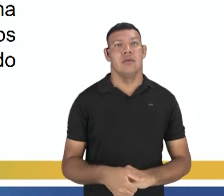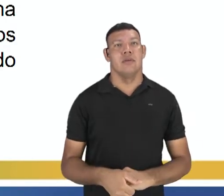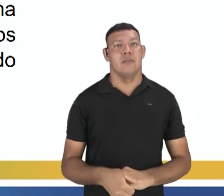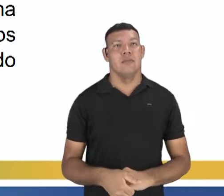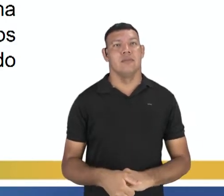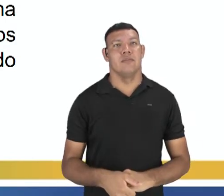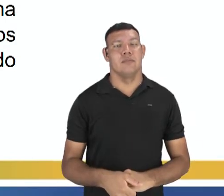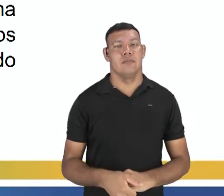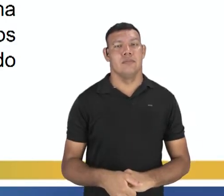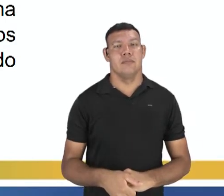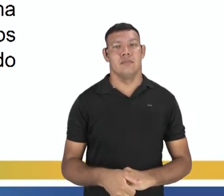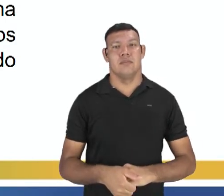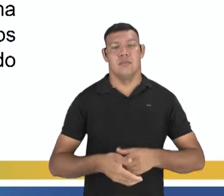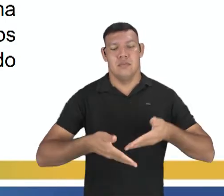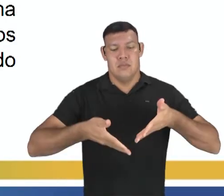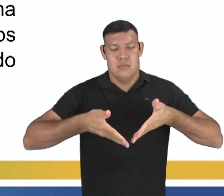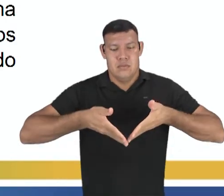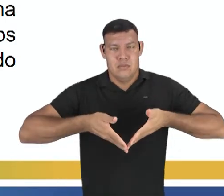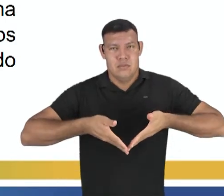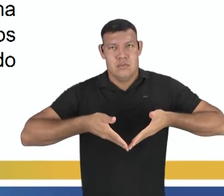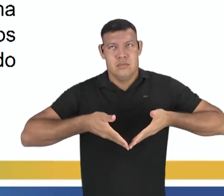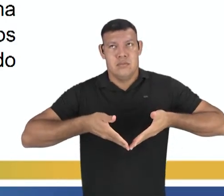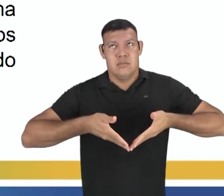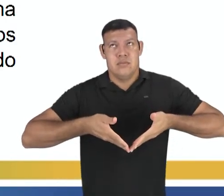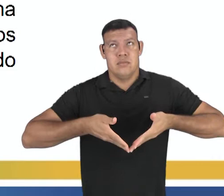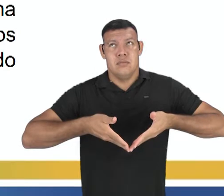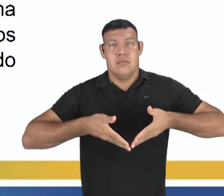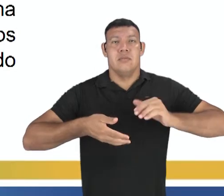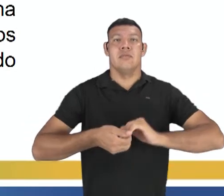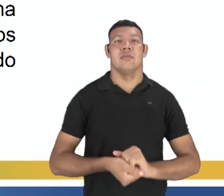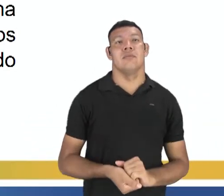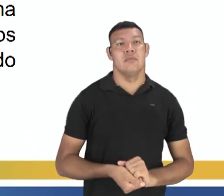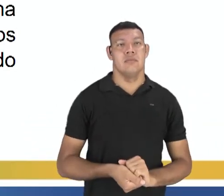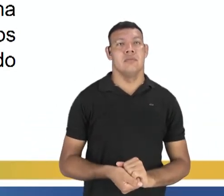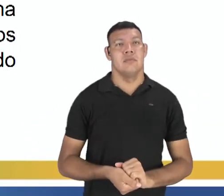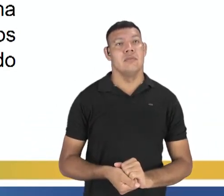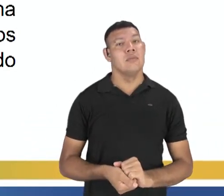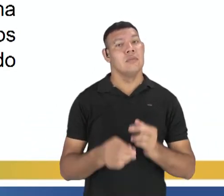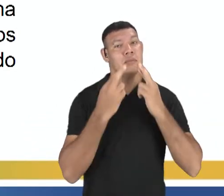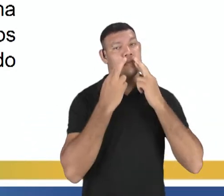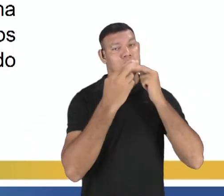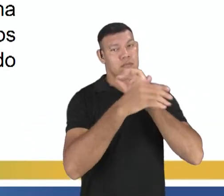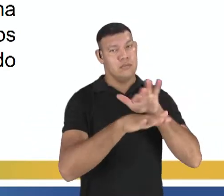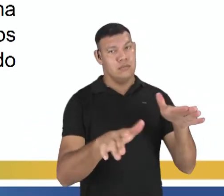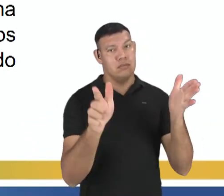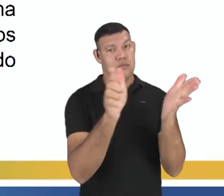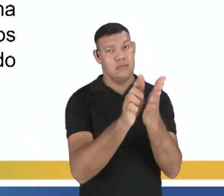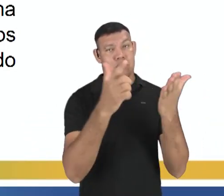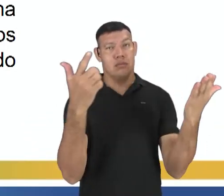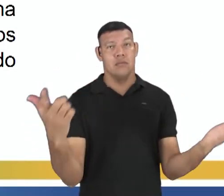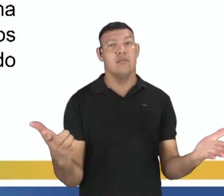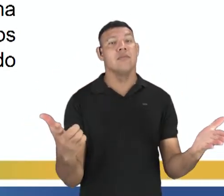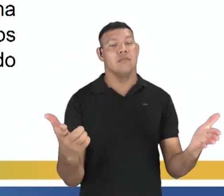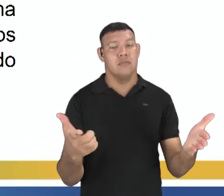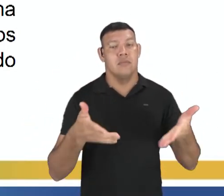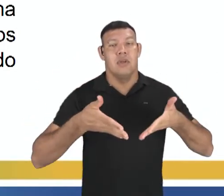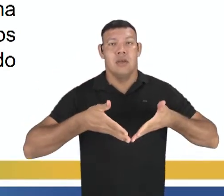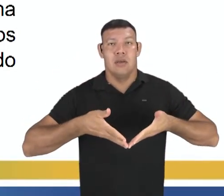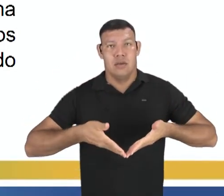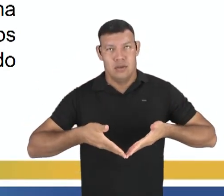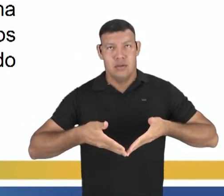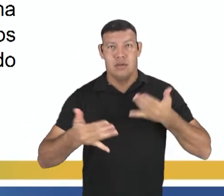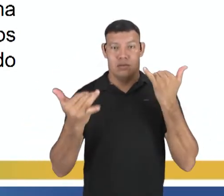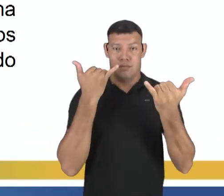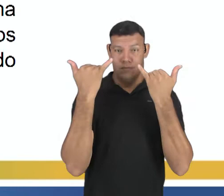pirâmide invertida. A pirâmide invertida é um dos recursos jornalísticos utilizados a fim de hierarquizar